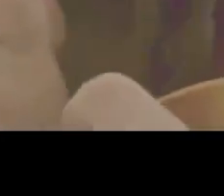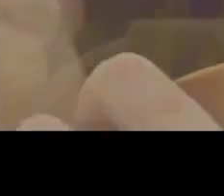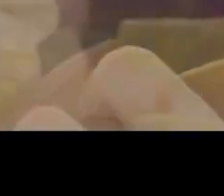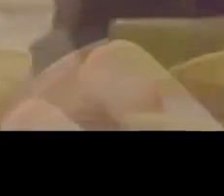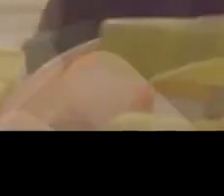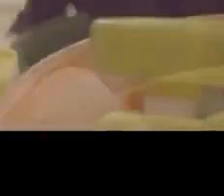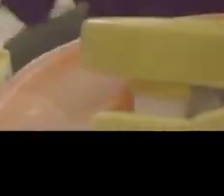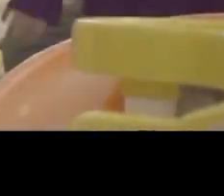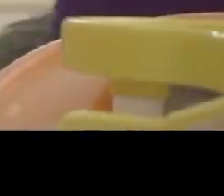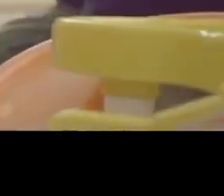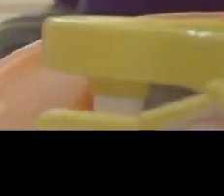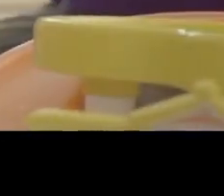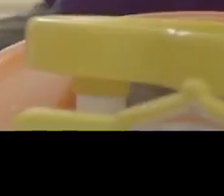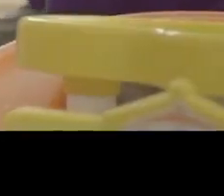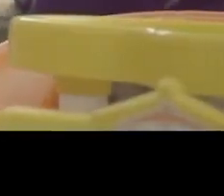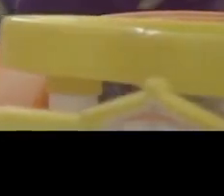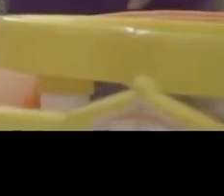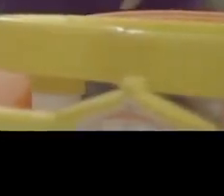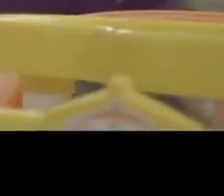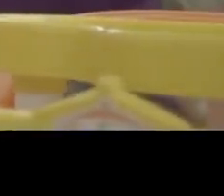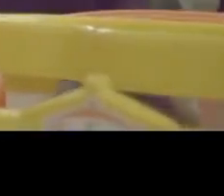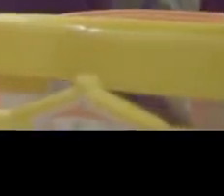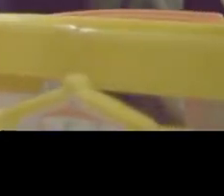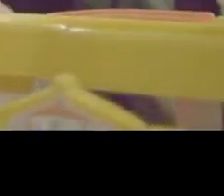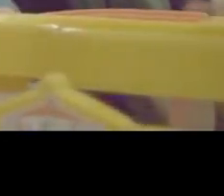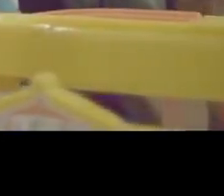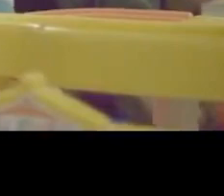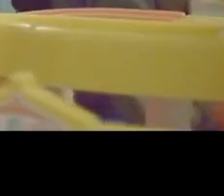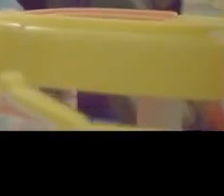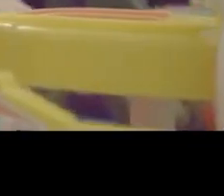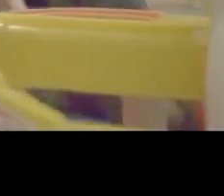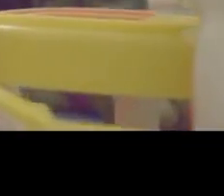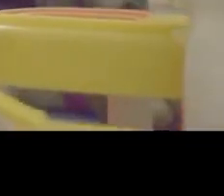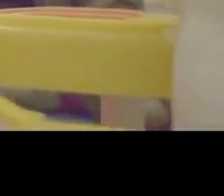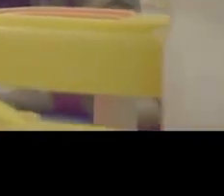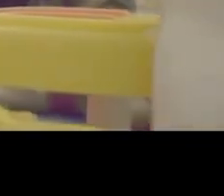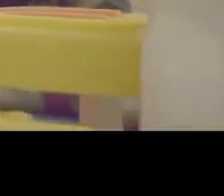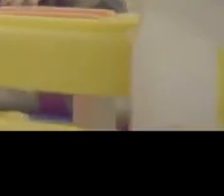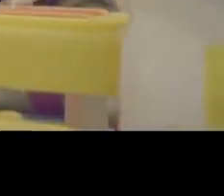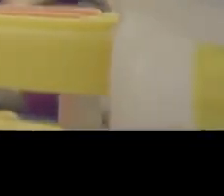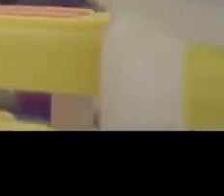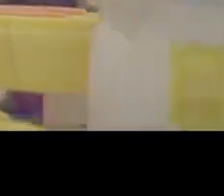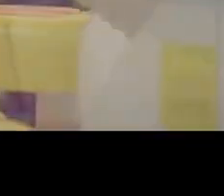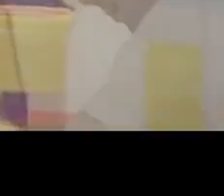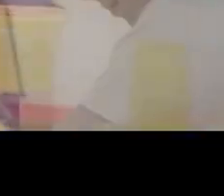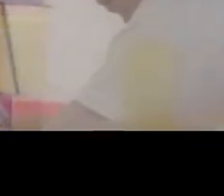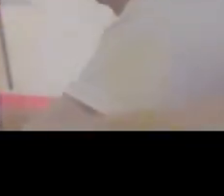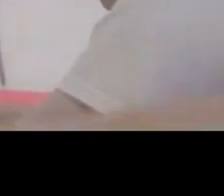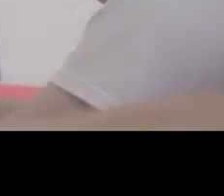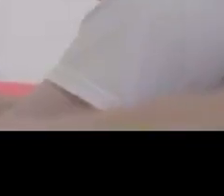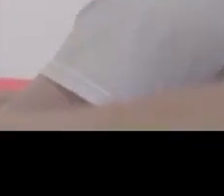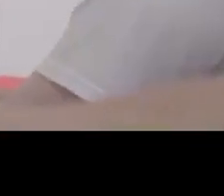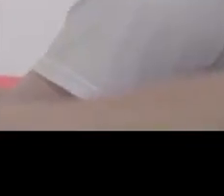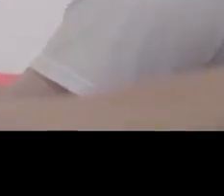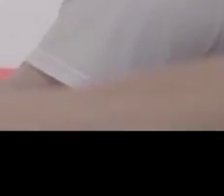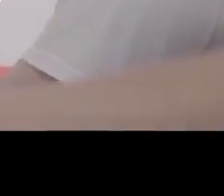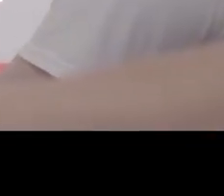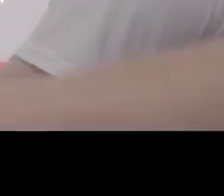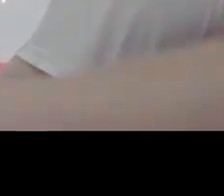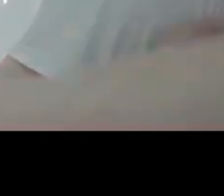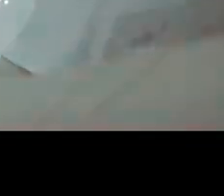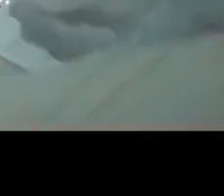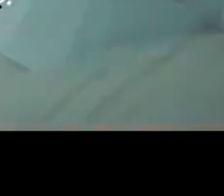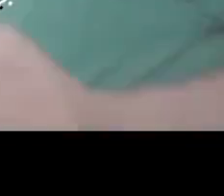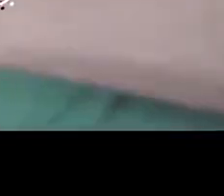possível da educação dita erroneamente normal. Na verdade, não existe uma pedagogia normal e uma